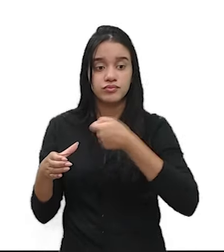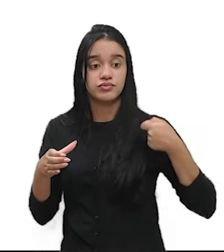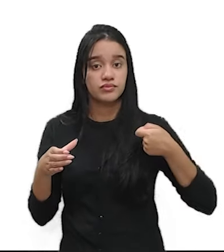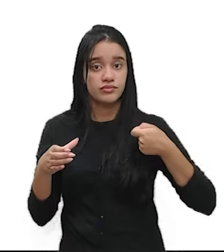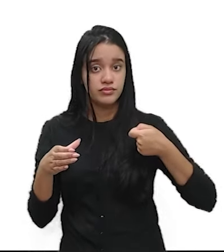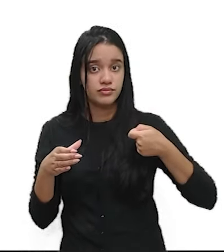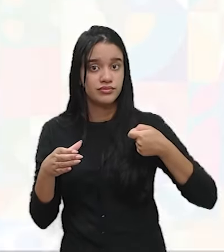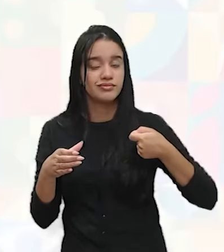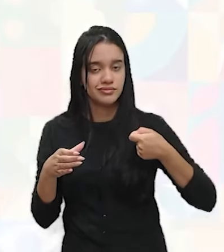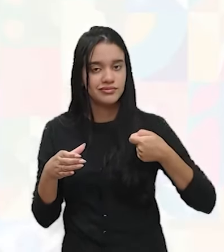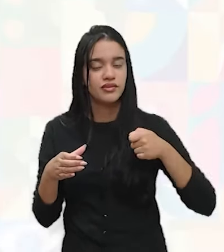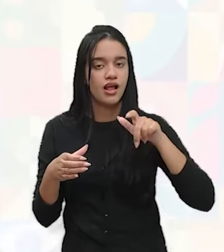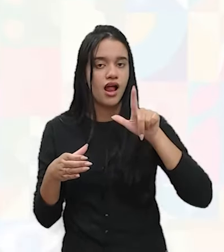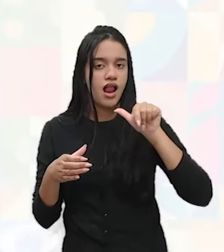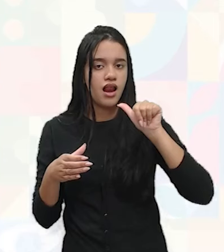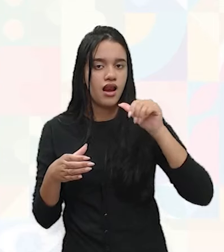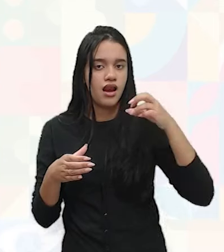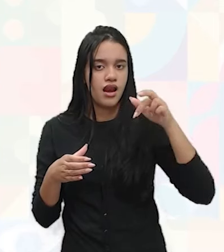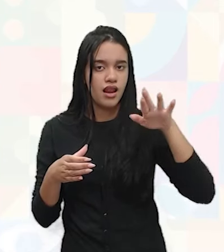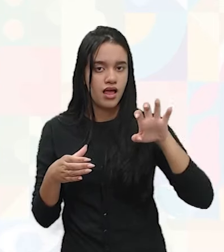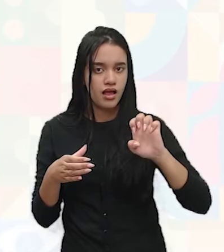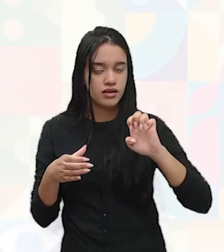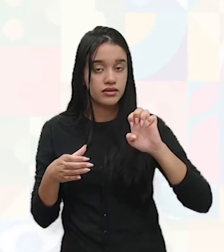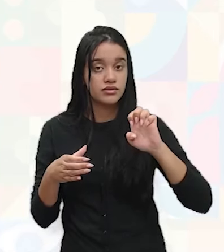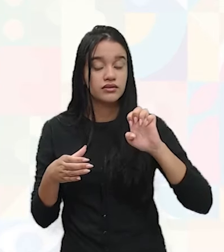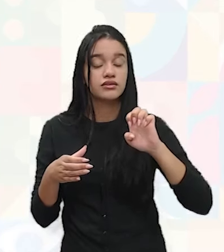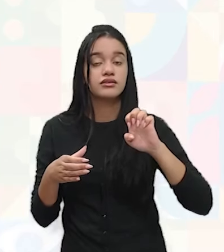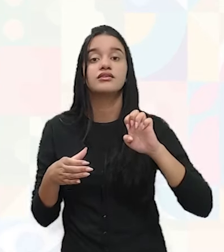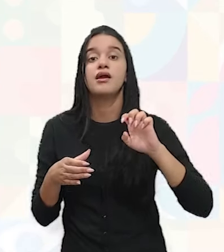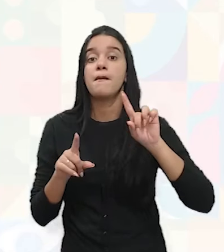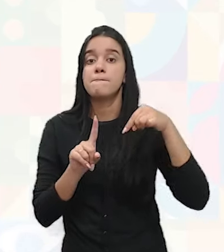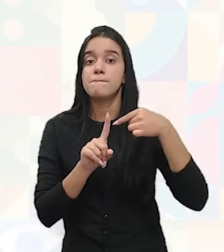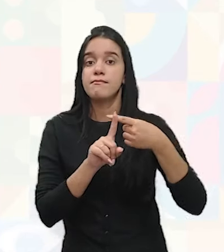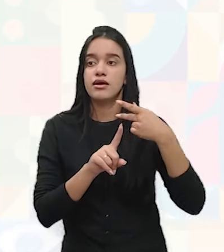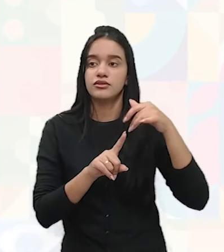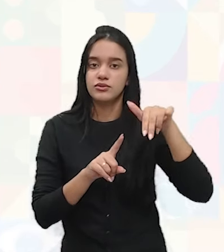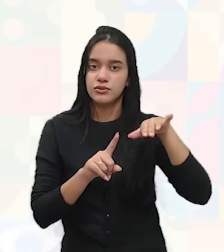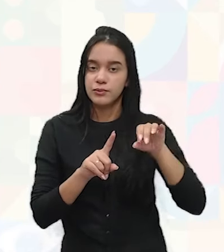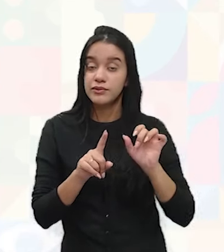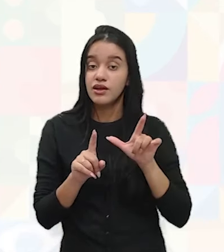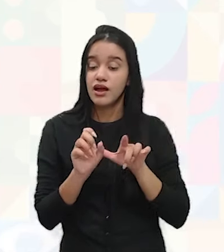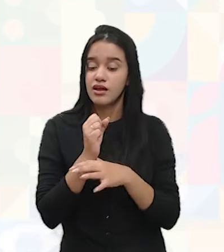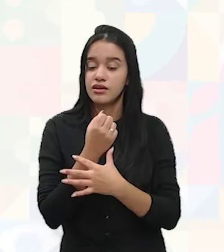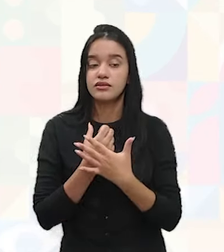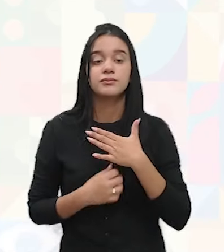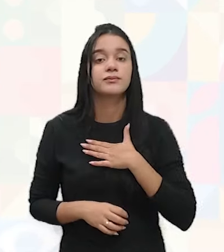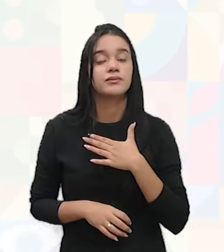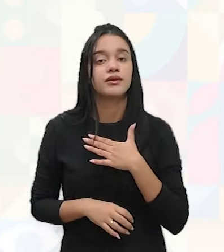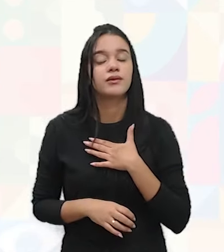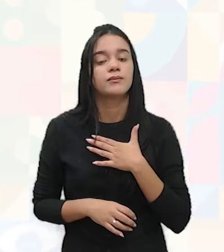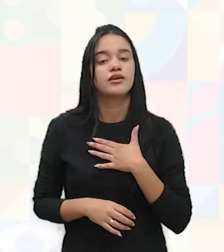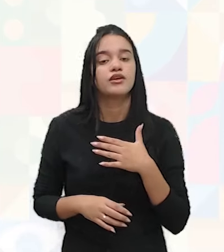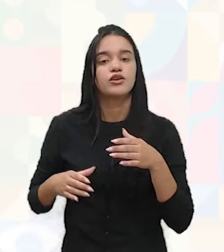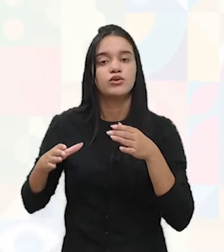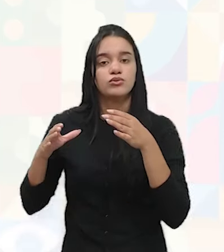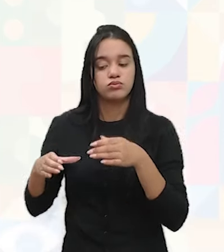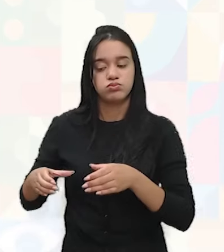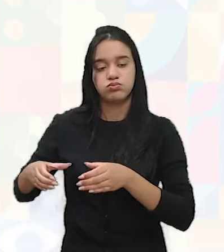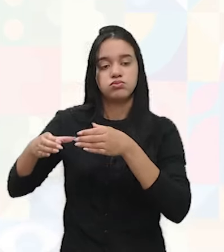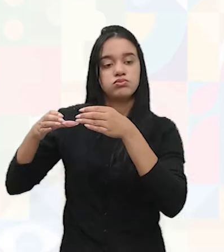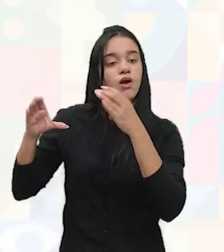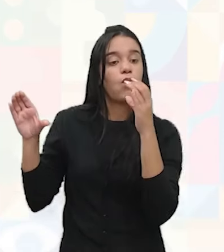romper o lacre esse lacre juntamente com o pino me garante que aquele extintor ele está com a sua carga completa